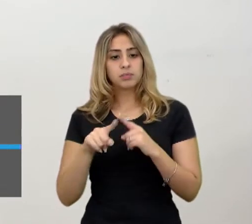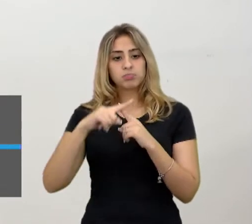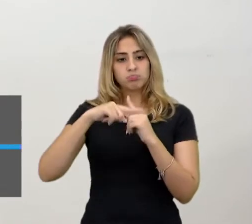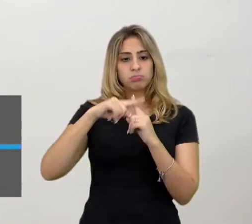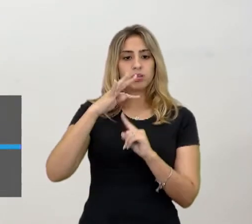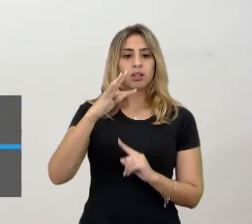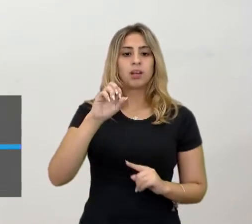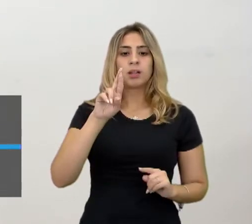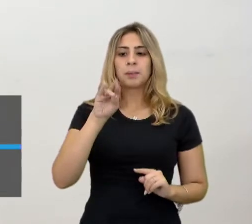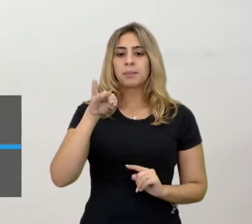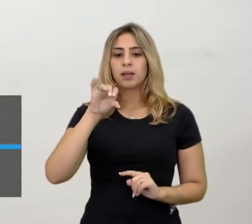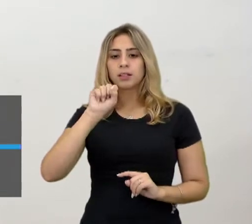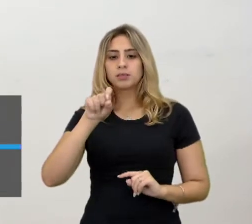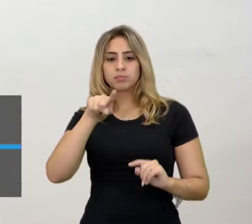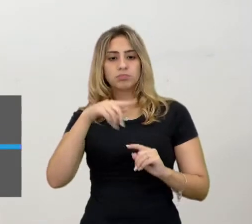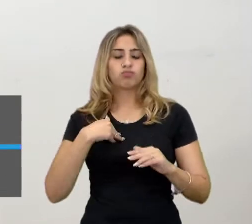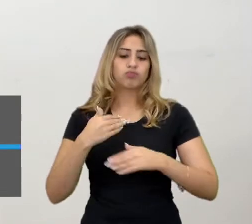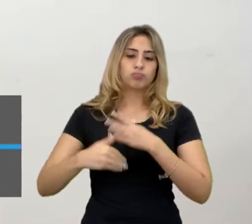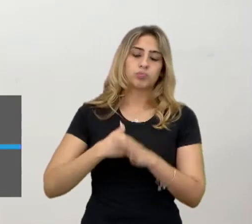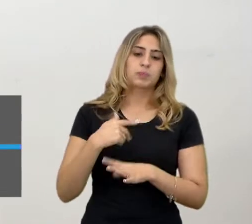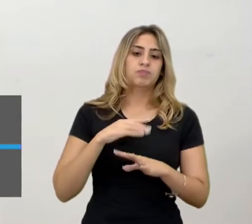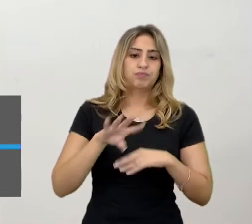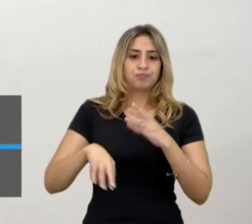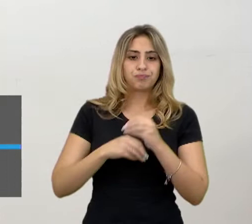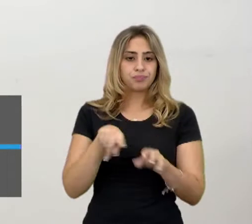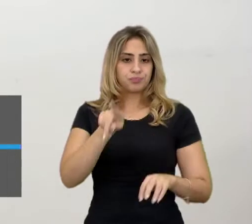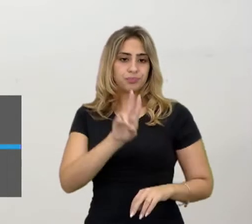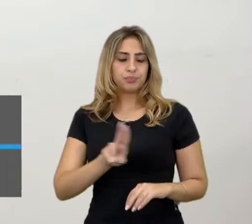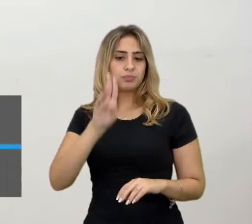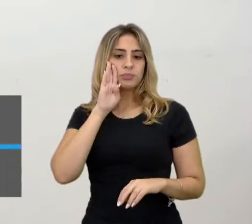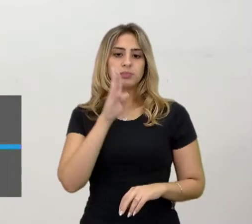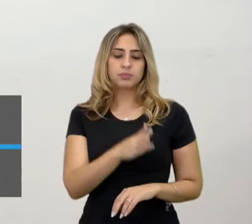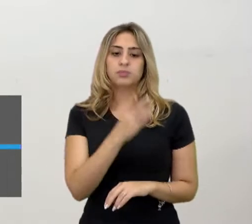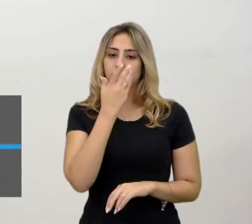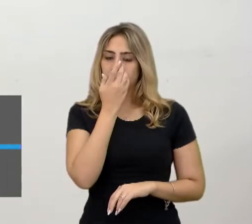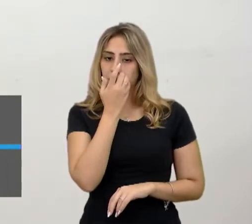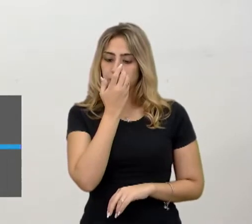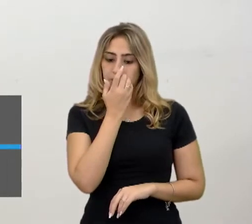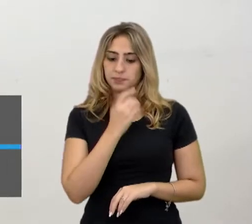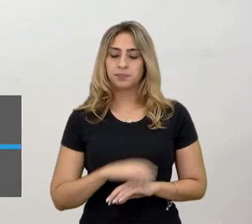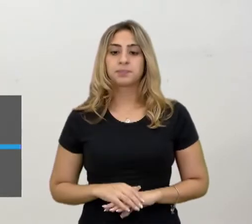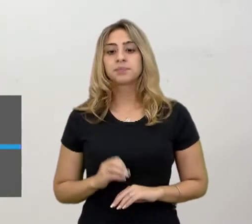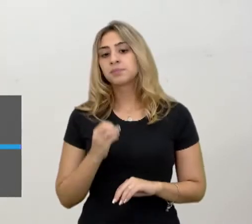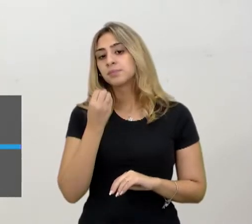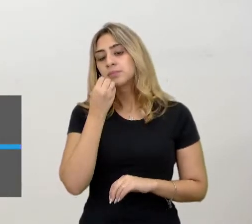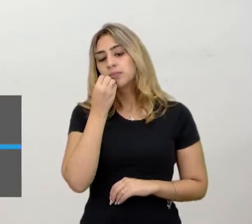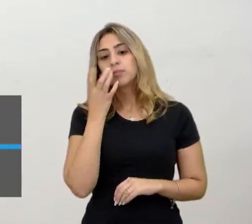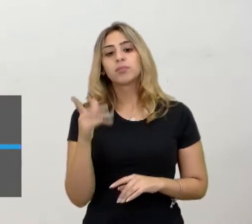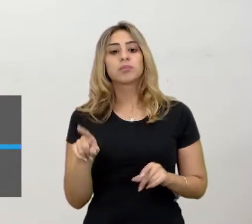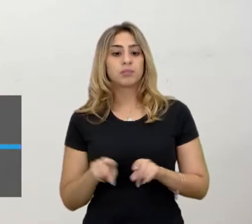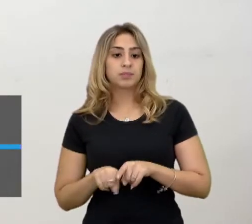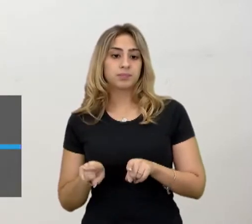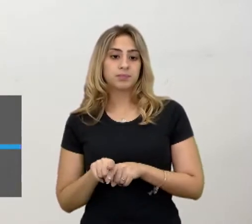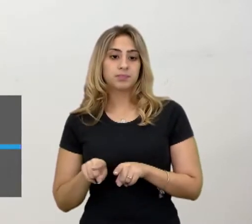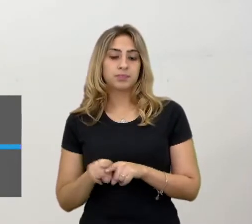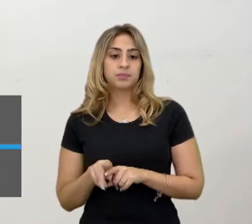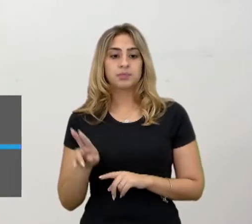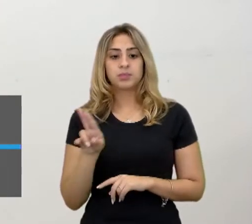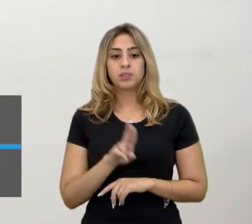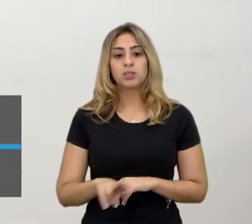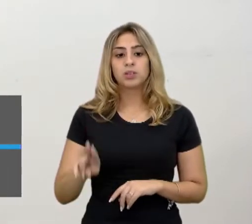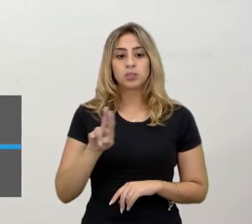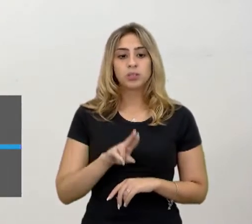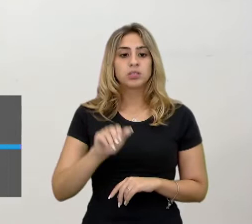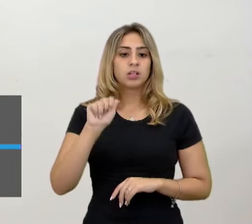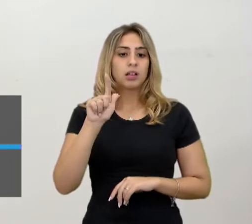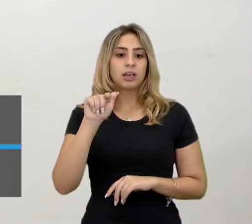piscinas e essas coisas de entretenimento que também são usadas diretamente, tá? Bom, ó, também tem usos agrícolas,